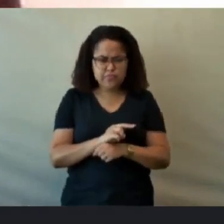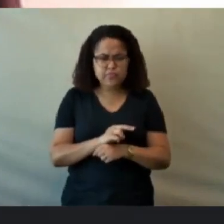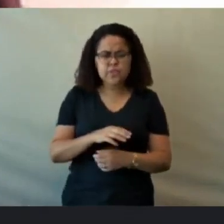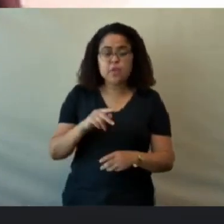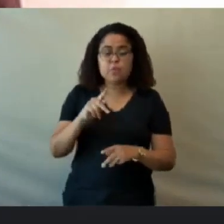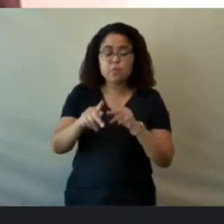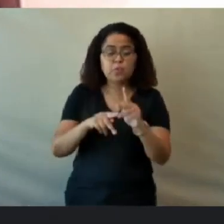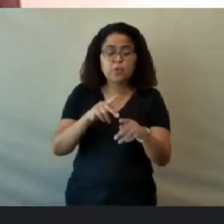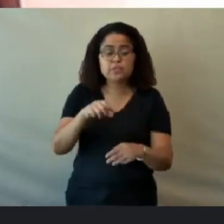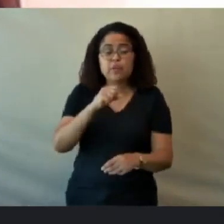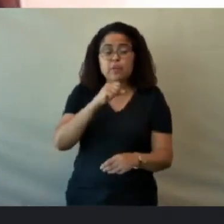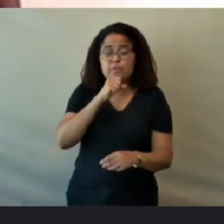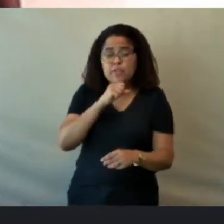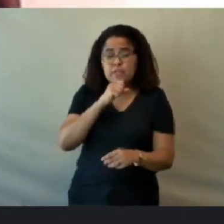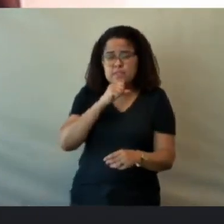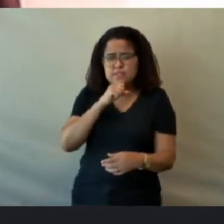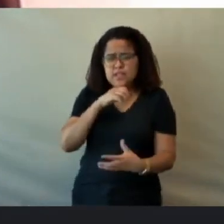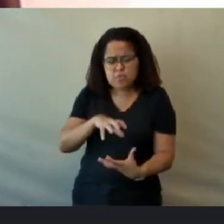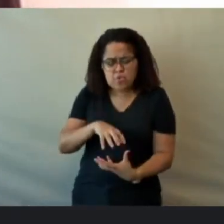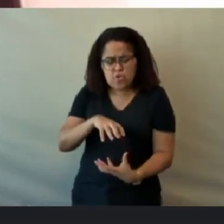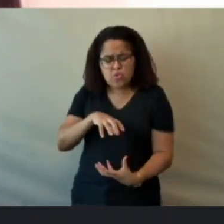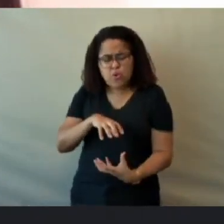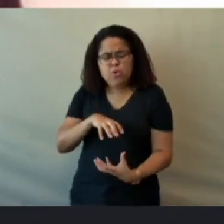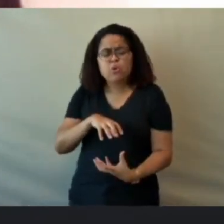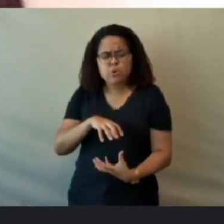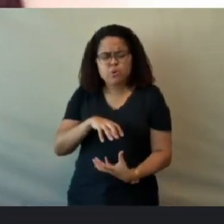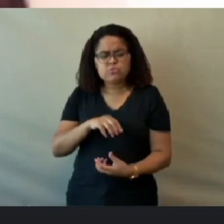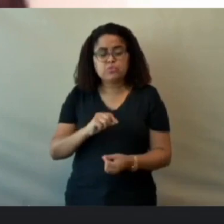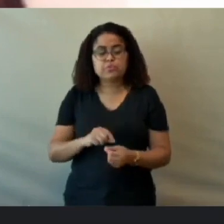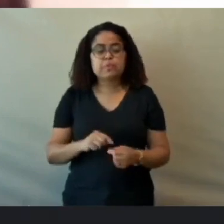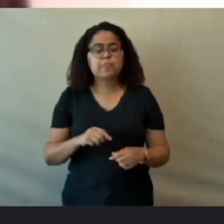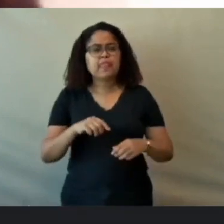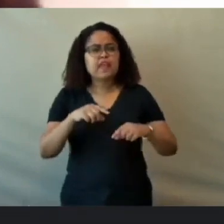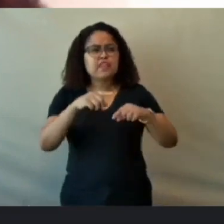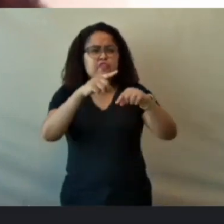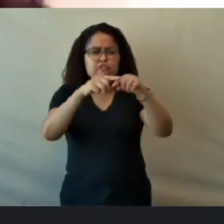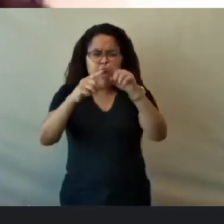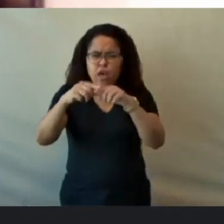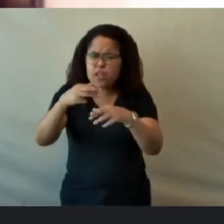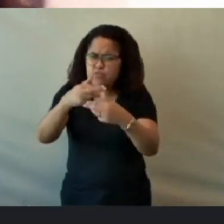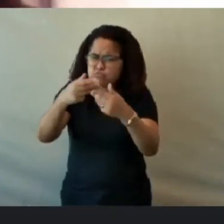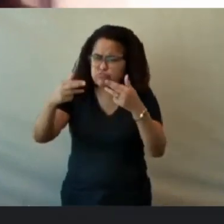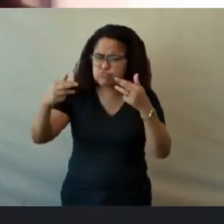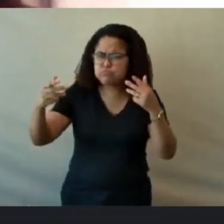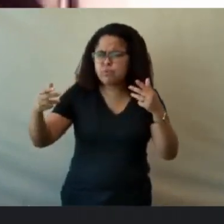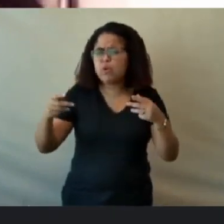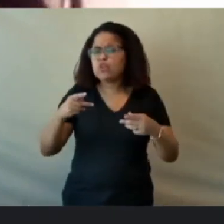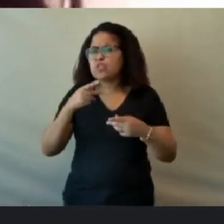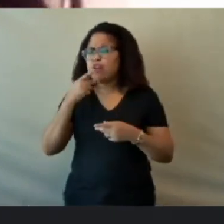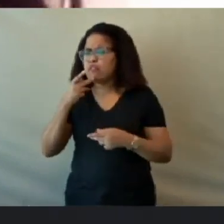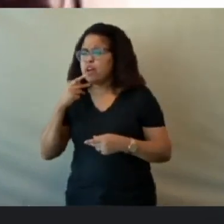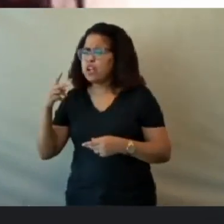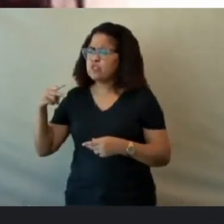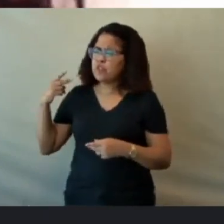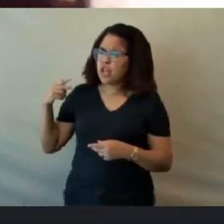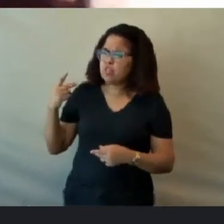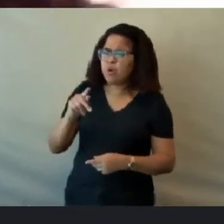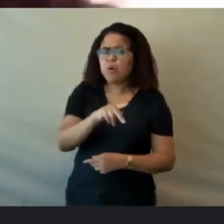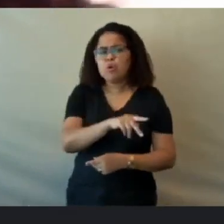Apareceram aí já alguns pontos, tanto na sua fala, quanto também do presidente e da